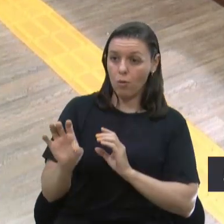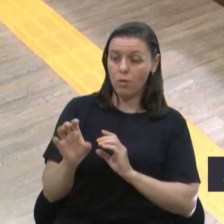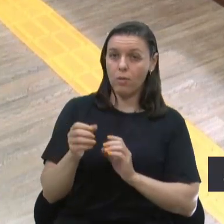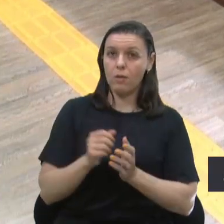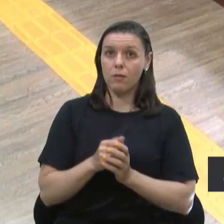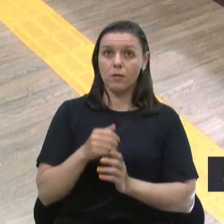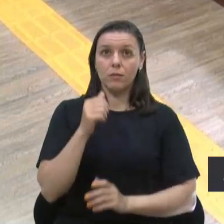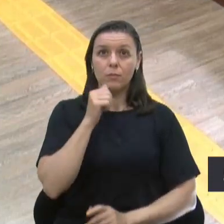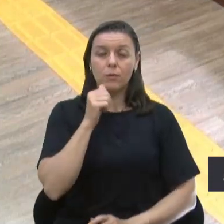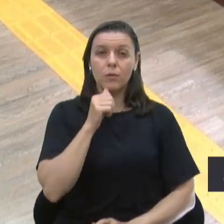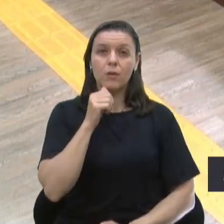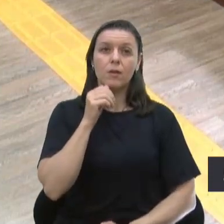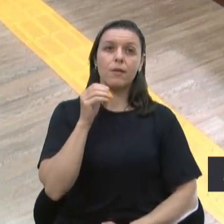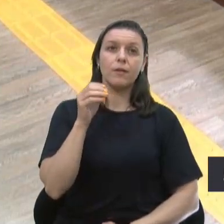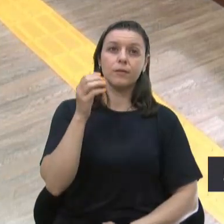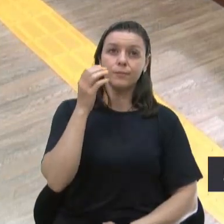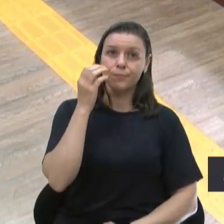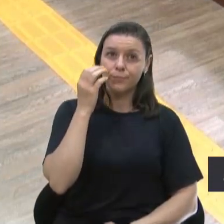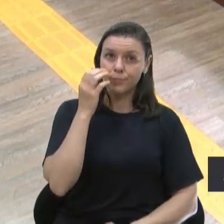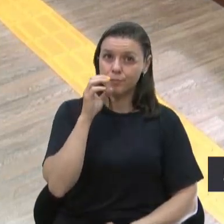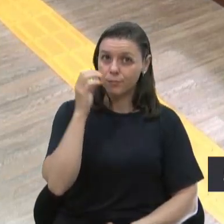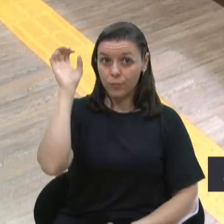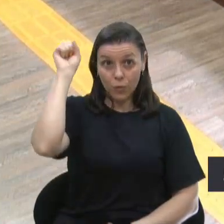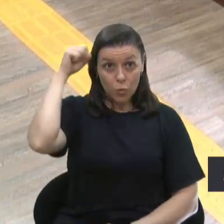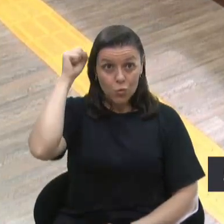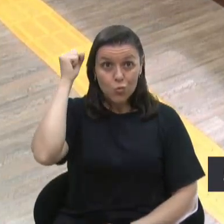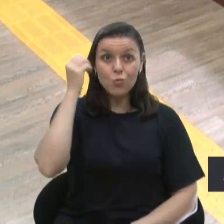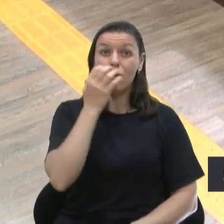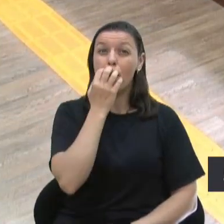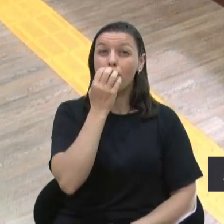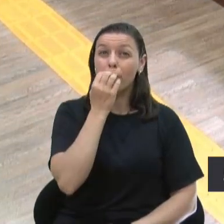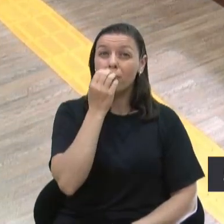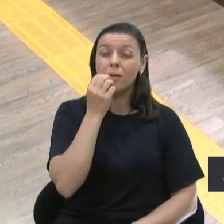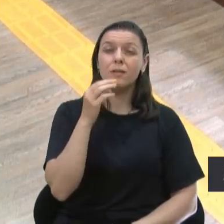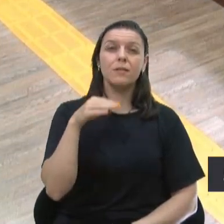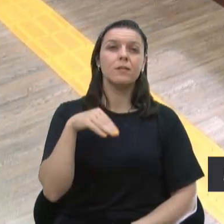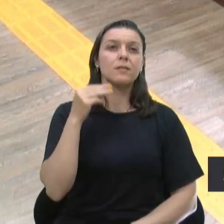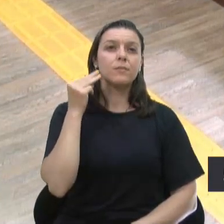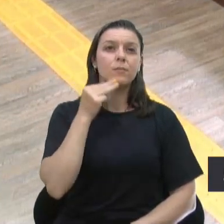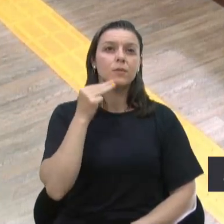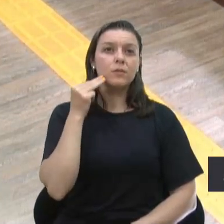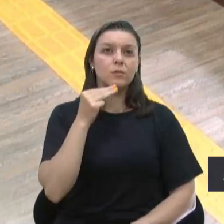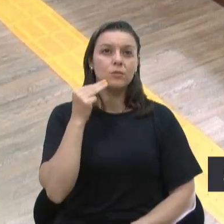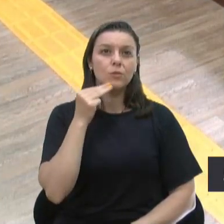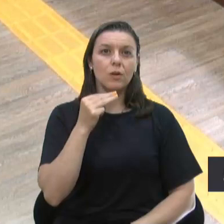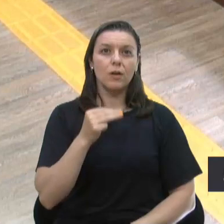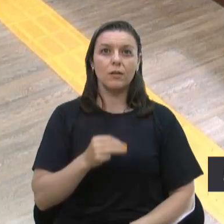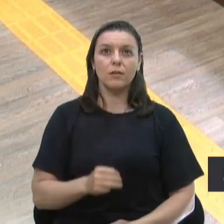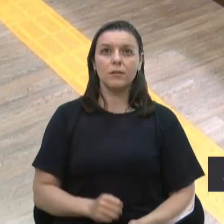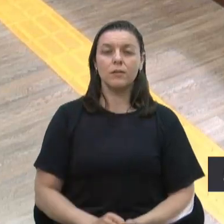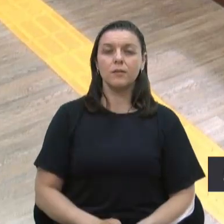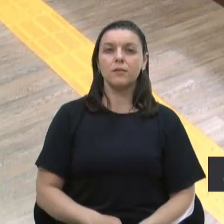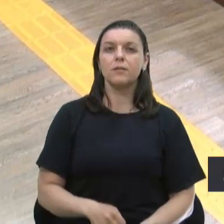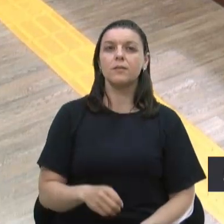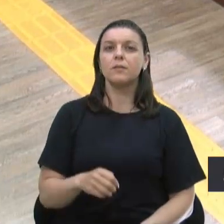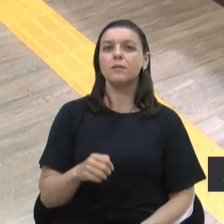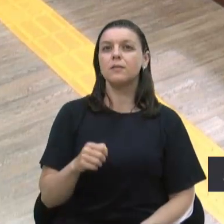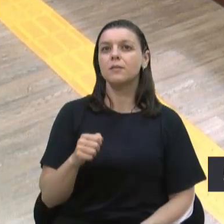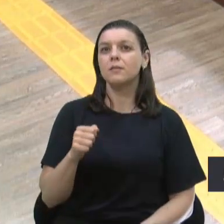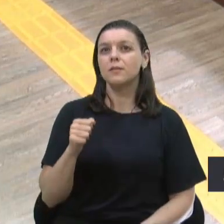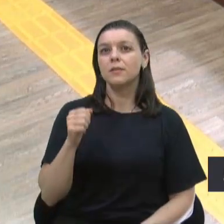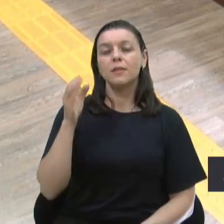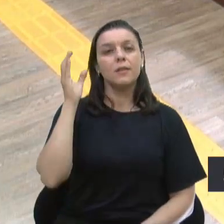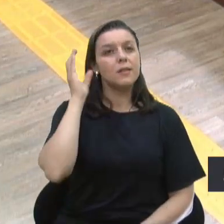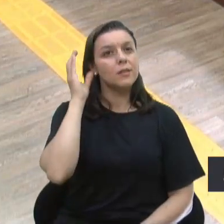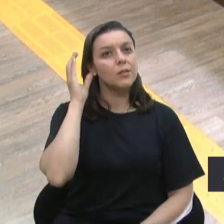vereador Bortola, vereador Camilles, vereador Xuxa, vereadora Marisol, vereador Maurício Marcon, vereador Omir